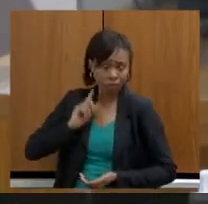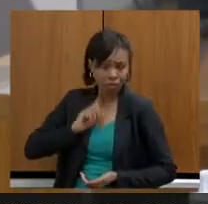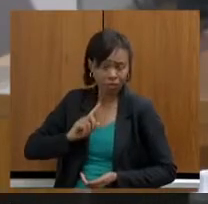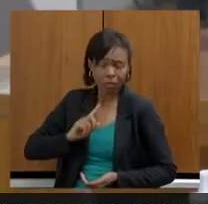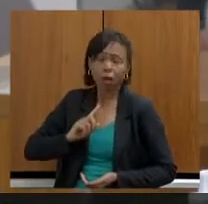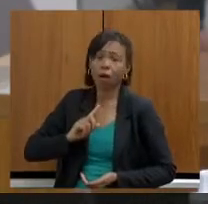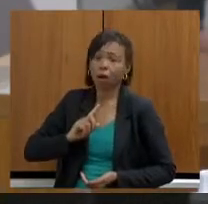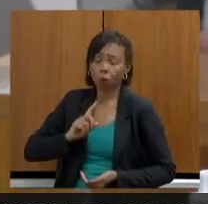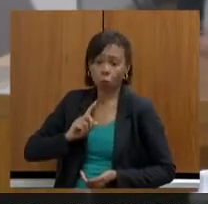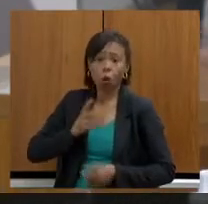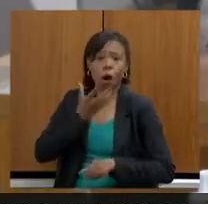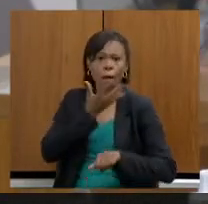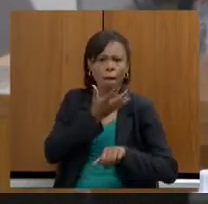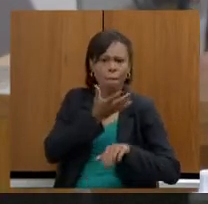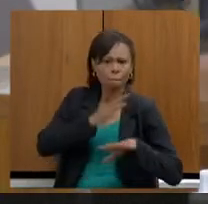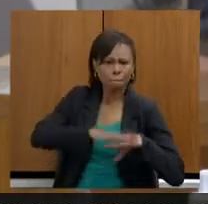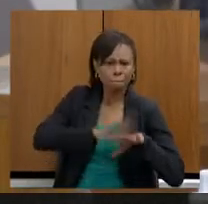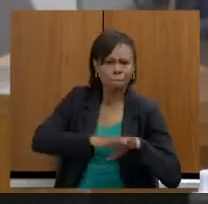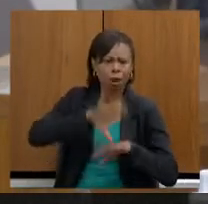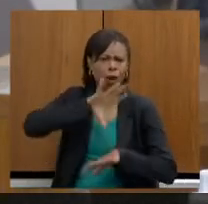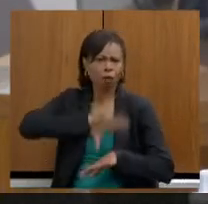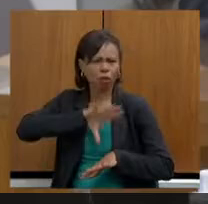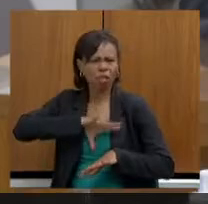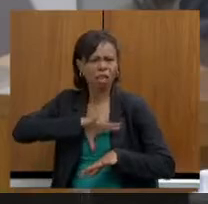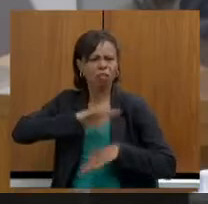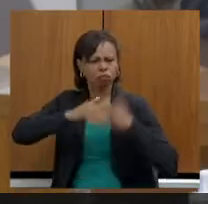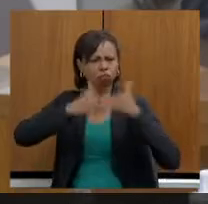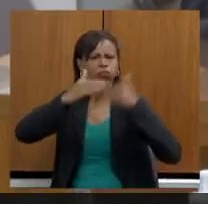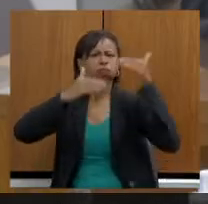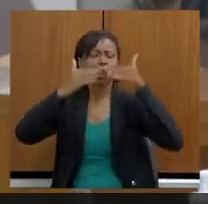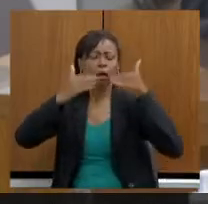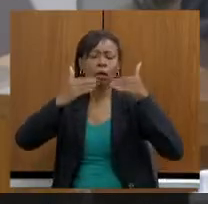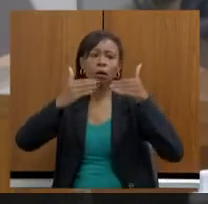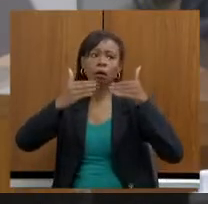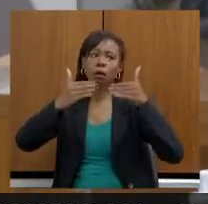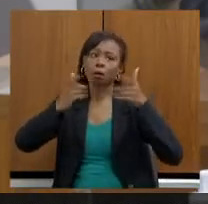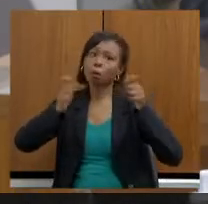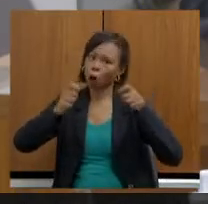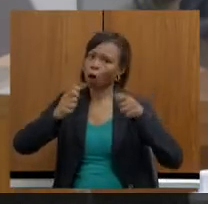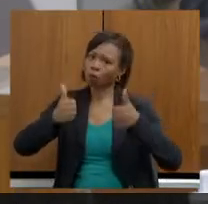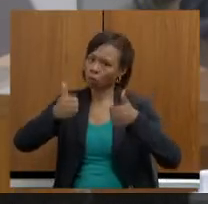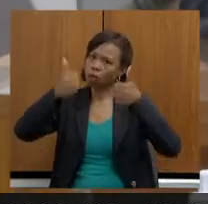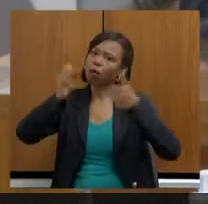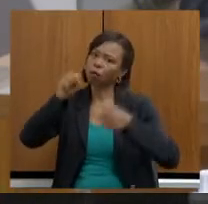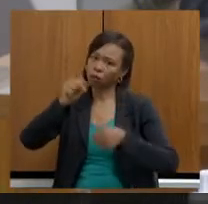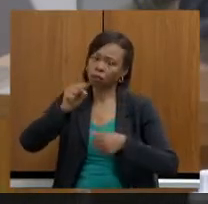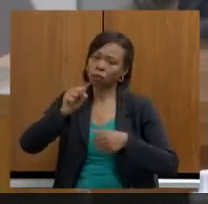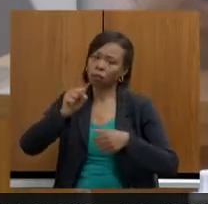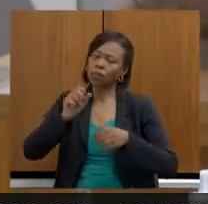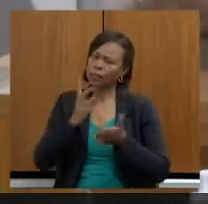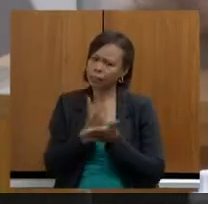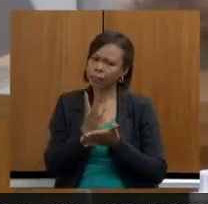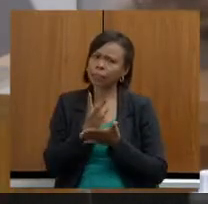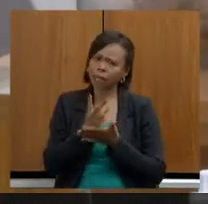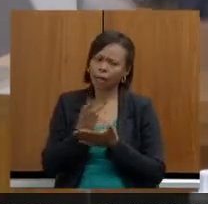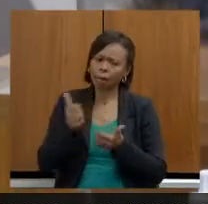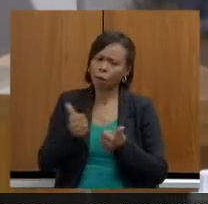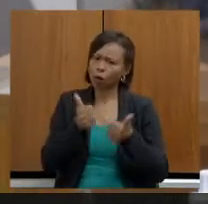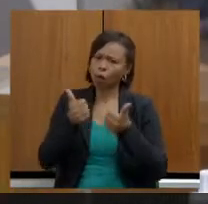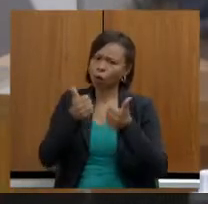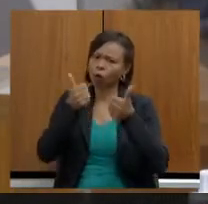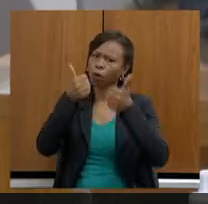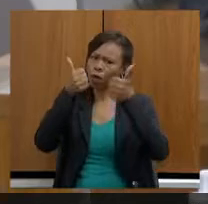tanto Portuguesa e matemática ainda espaço para melhorias em dúvida a gente sempre quer melhorar melhoria contínua é